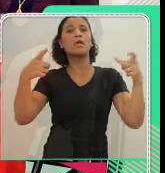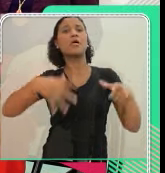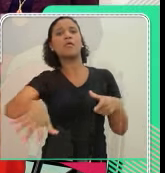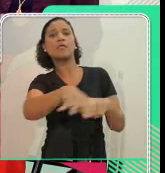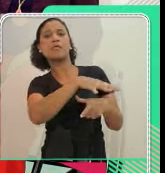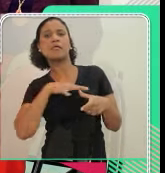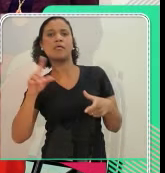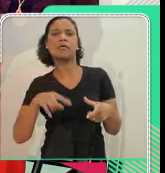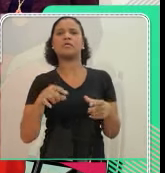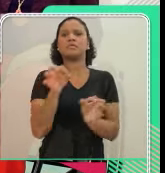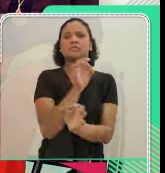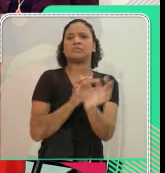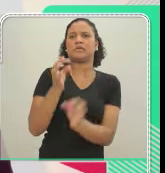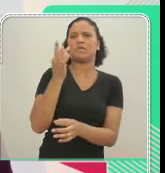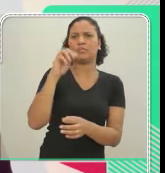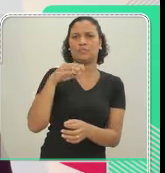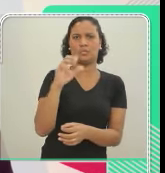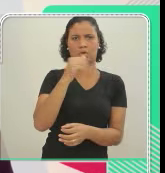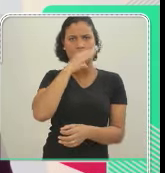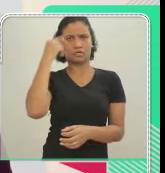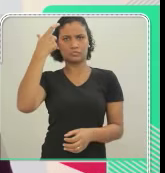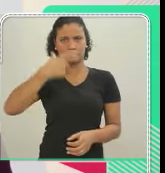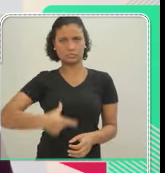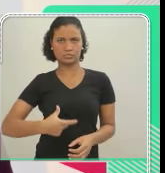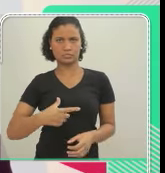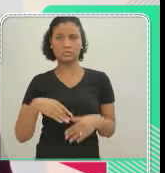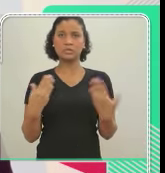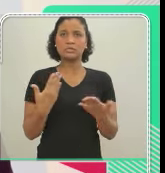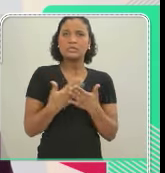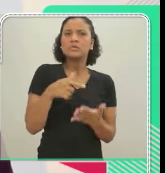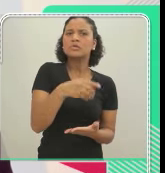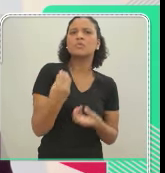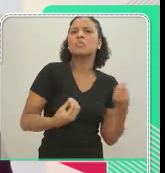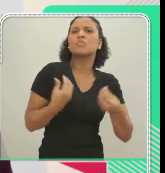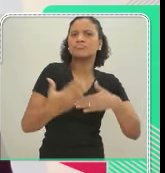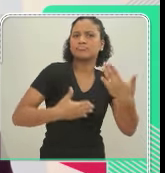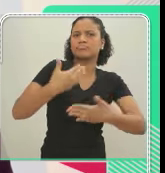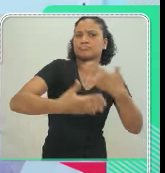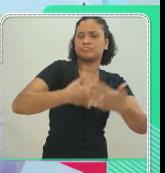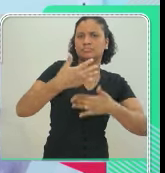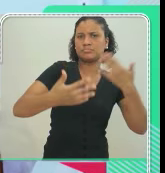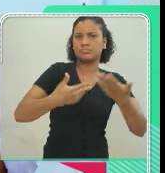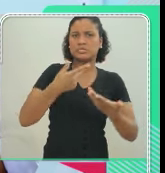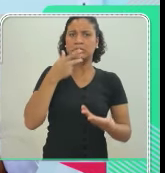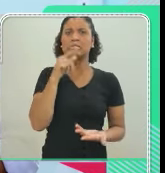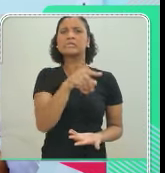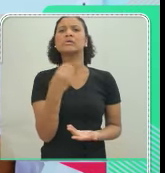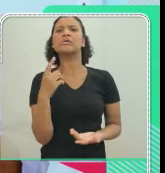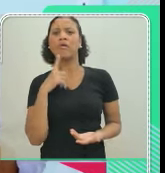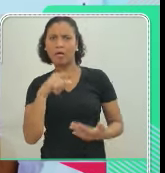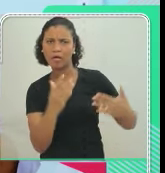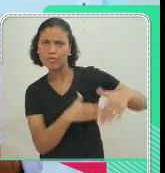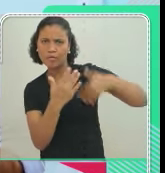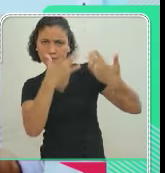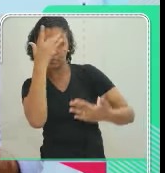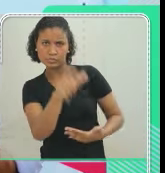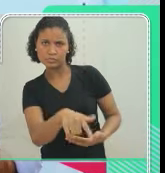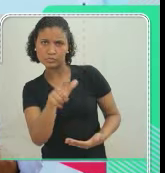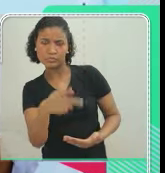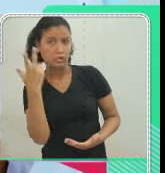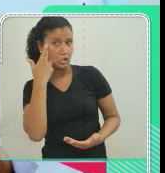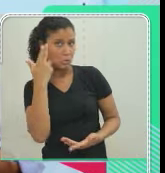feitos com pacientes com lesão medular. A maioria deles a partir de células-tronco adultas. Esses estudos ainda estão em andamento, então a gente não tem como